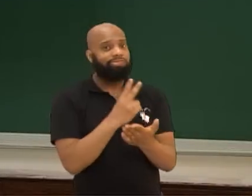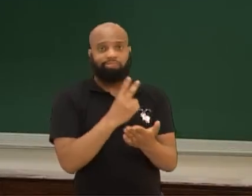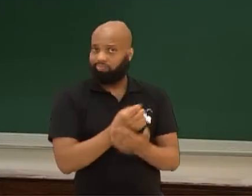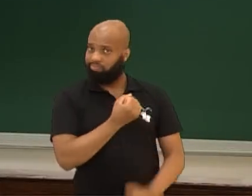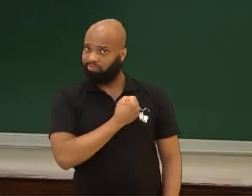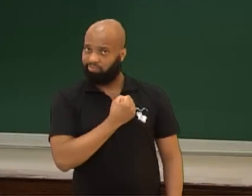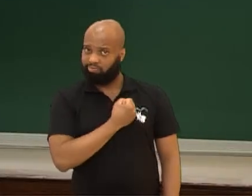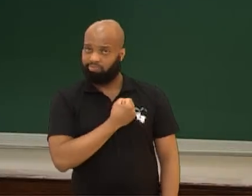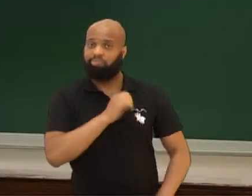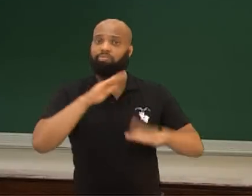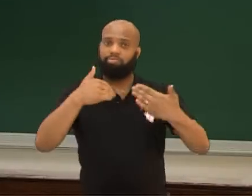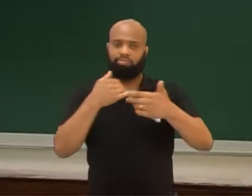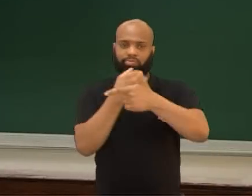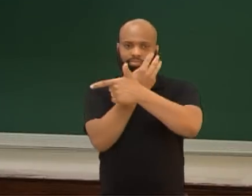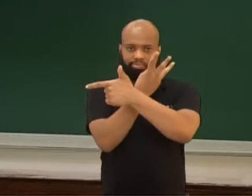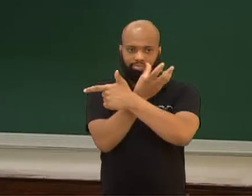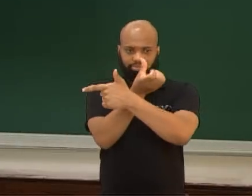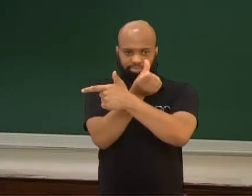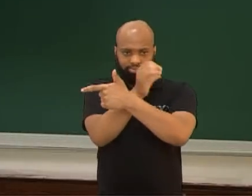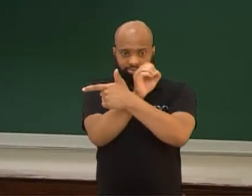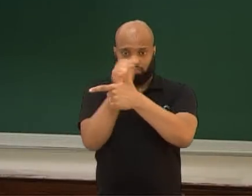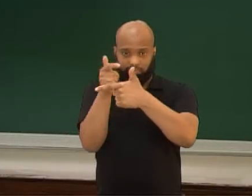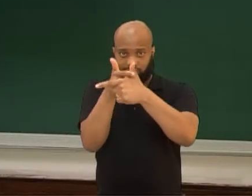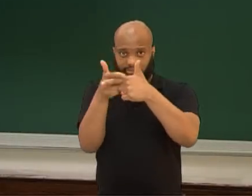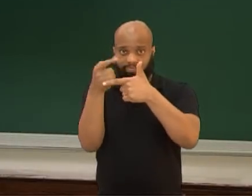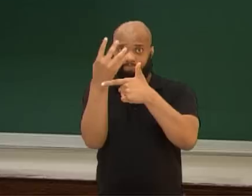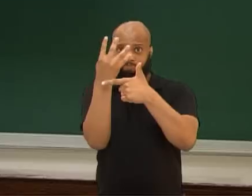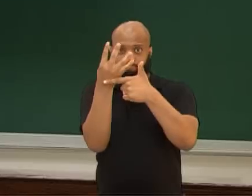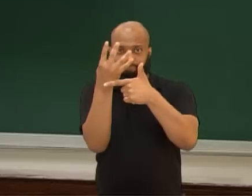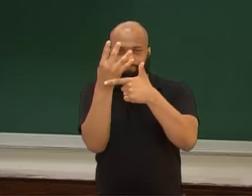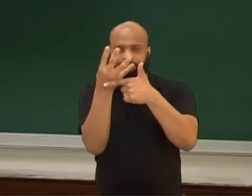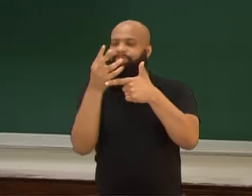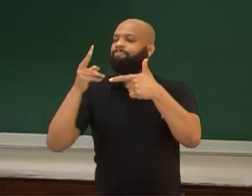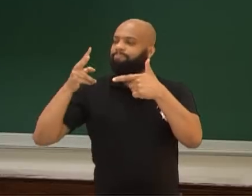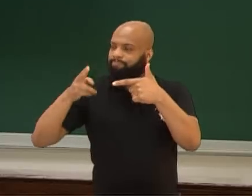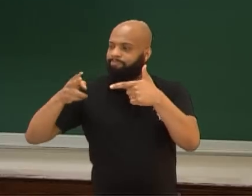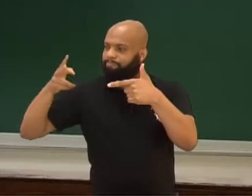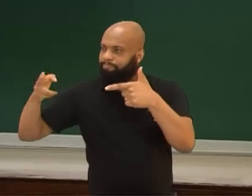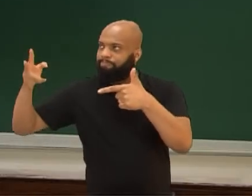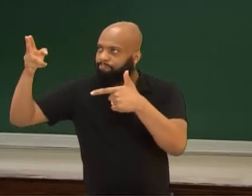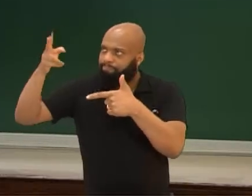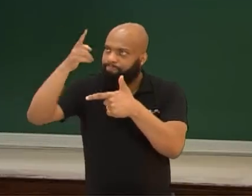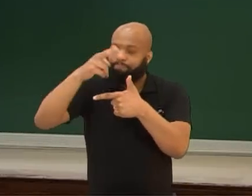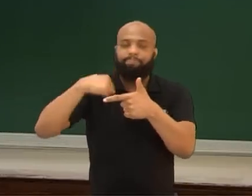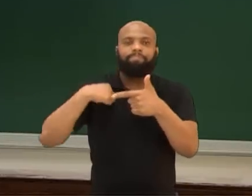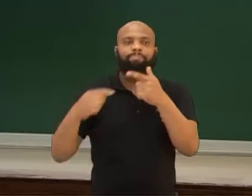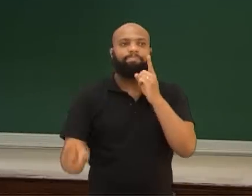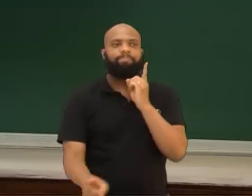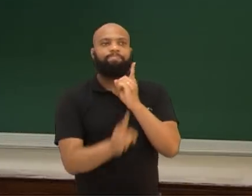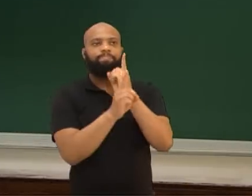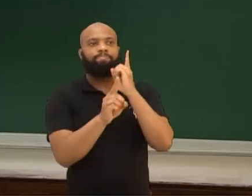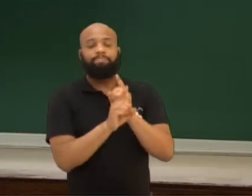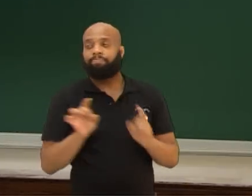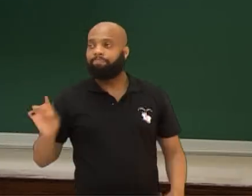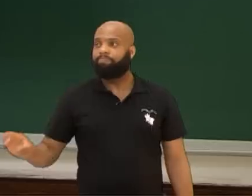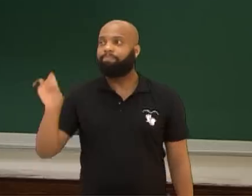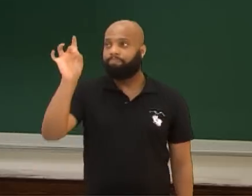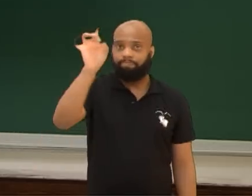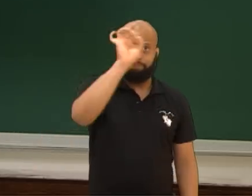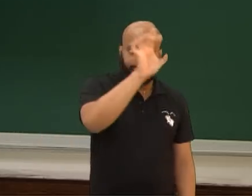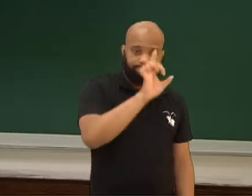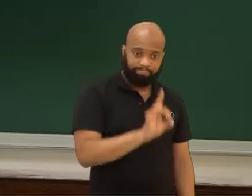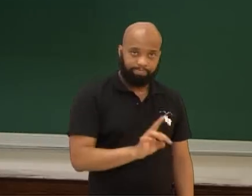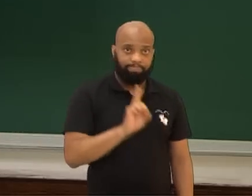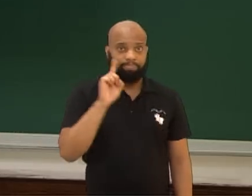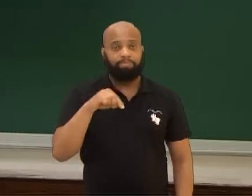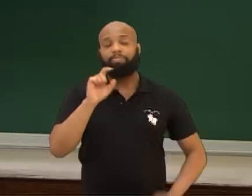divido 360 graus em 4 partes exatamente iguais, eu descubro que cada parte, quer dizer,